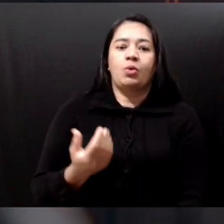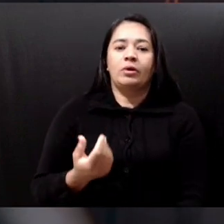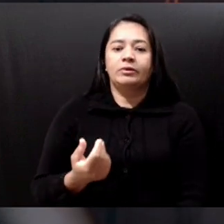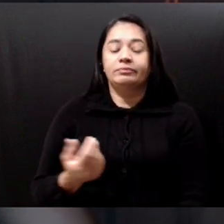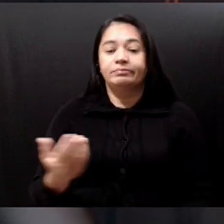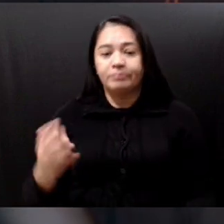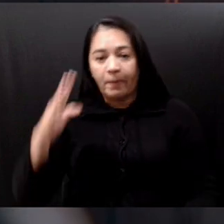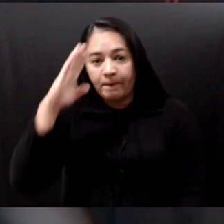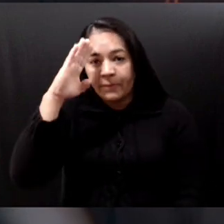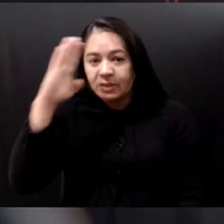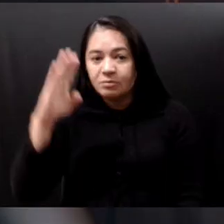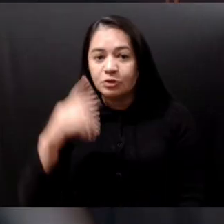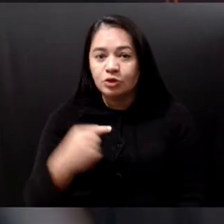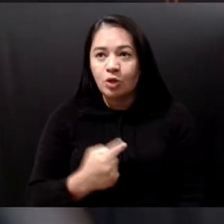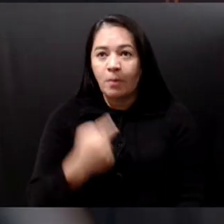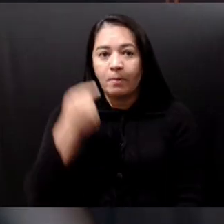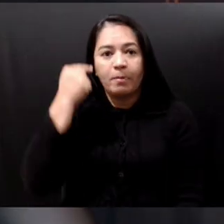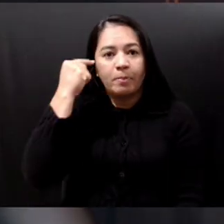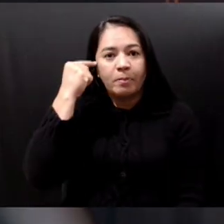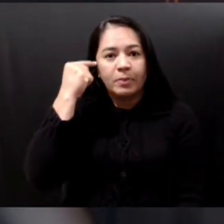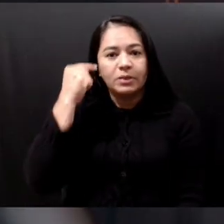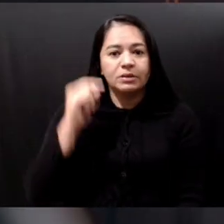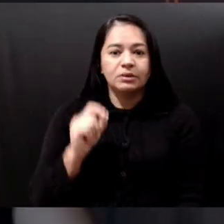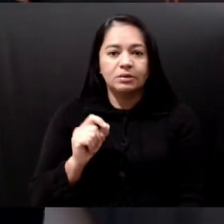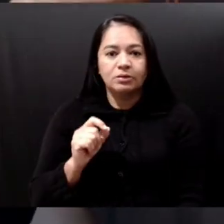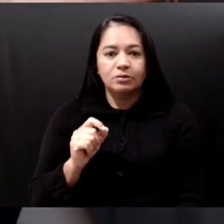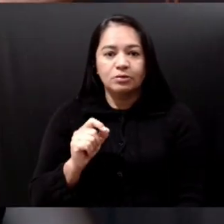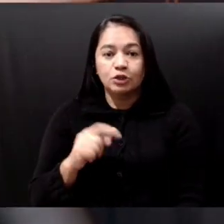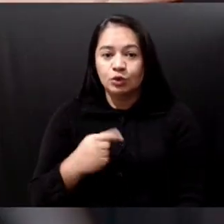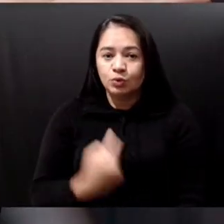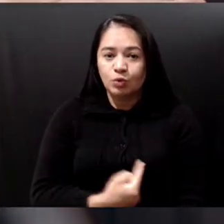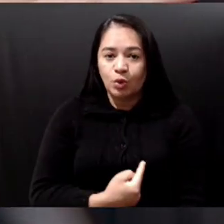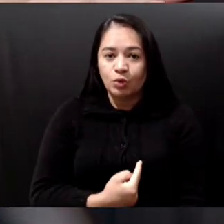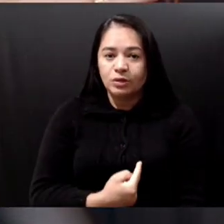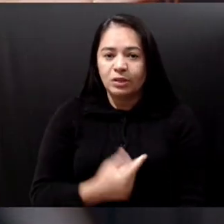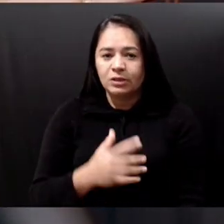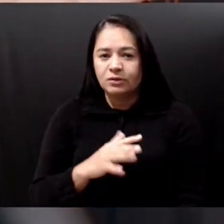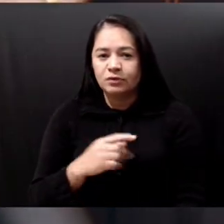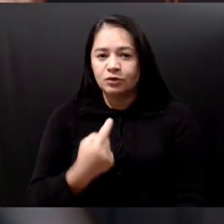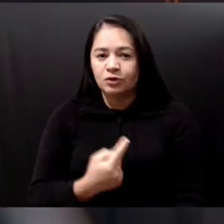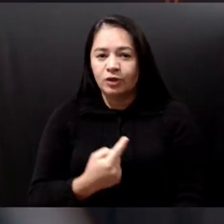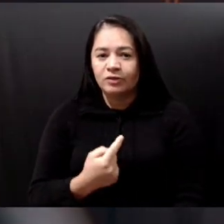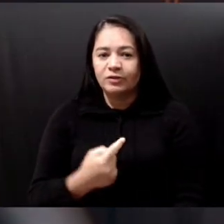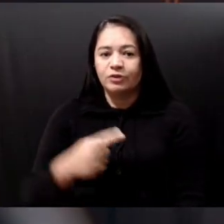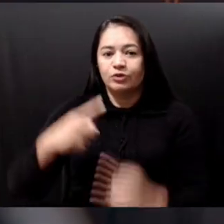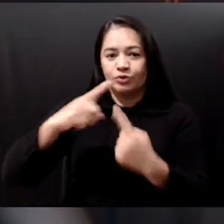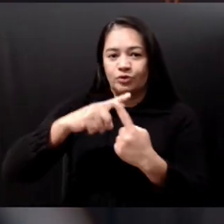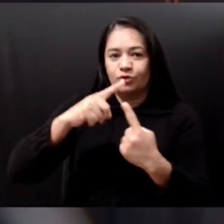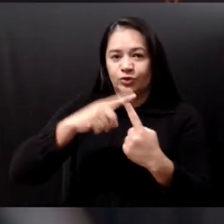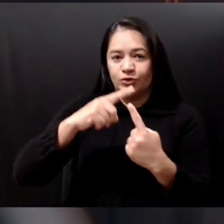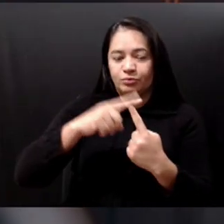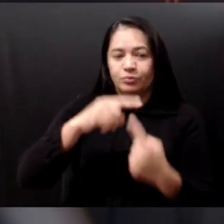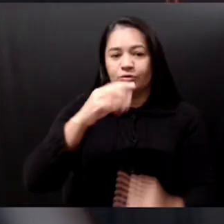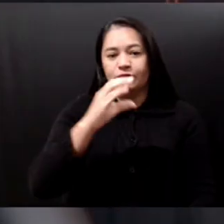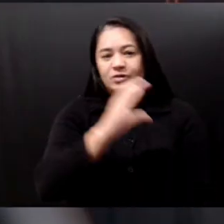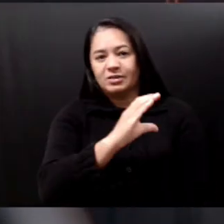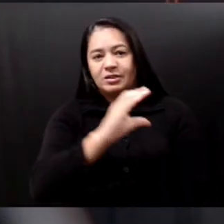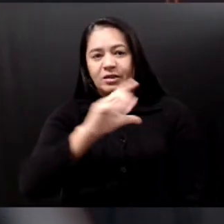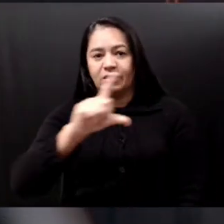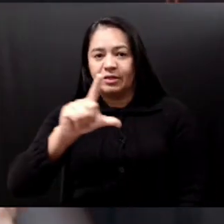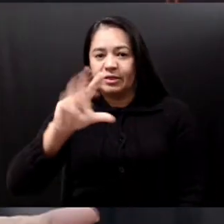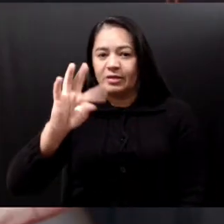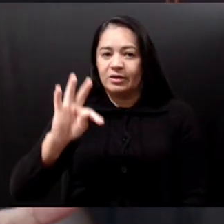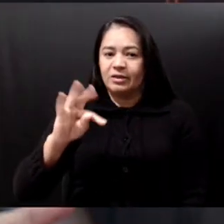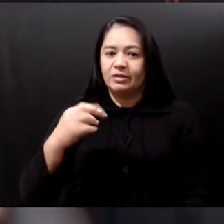pensa que nós, normalmente, a gente vem do modelo CLT, né, e aí a isso. gente se incomoda com esse